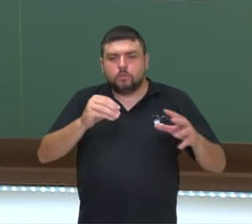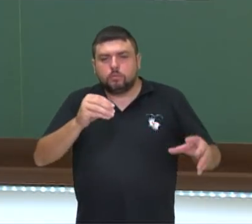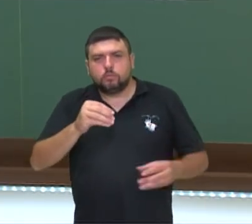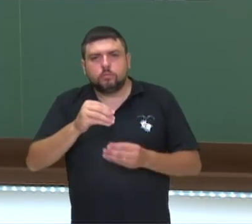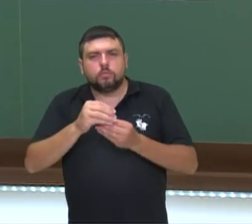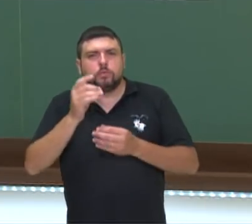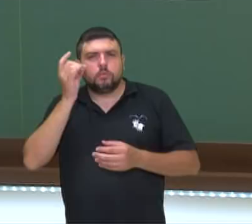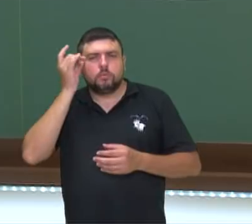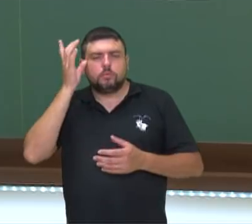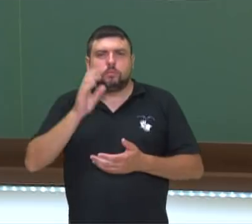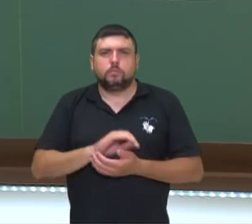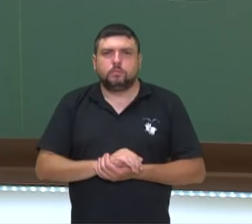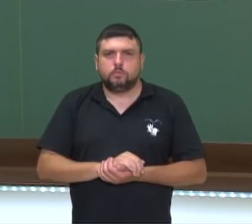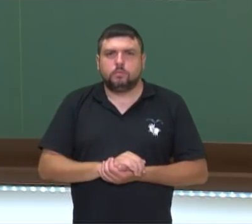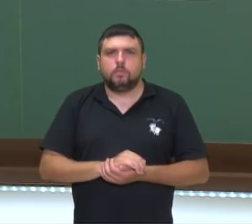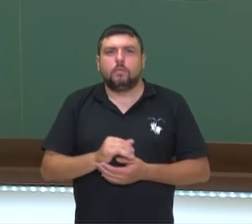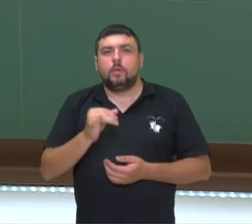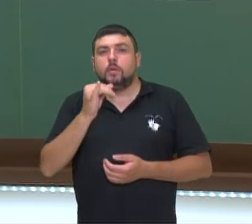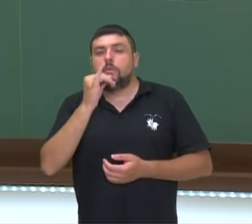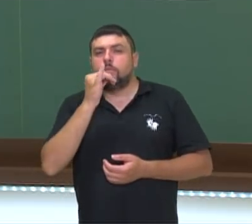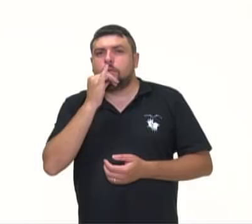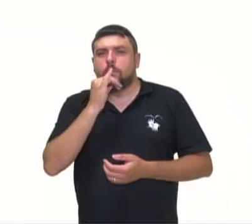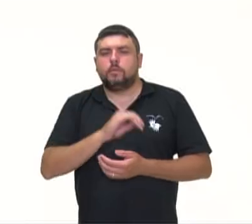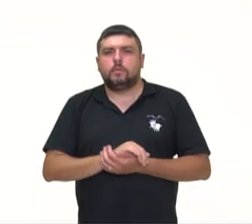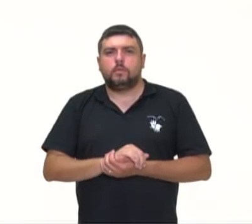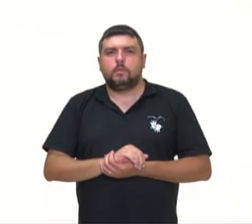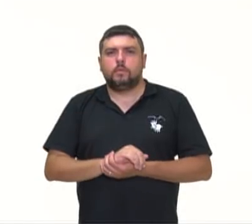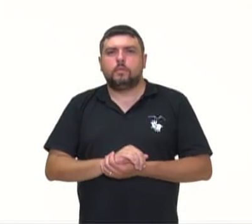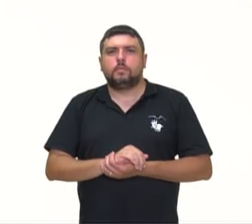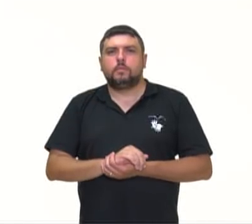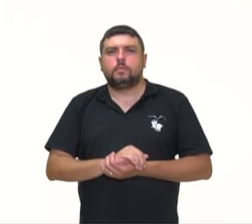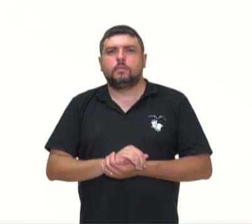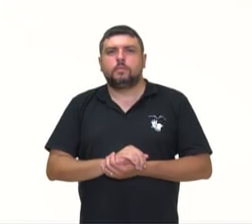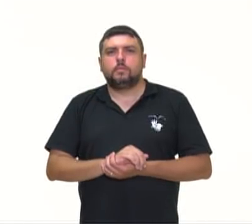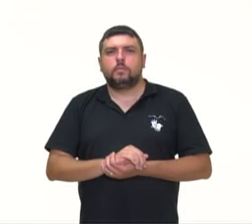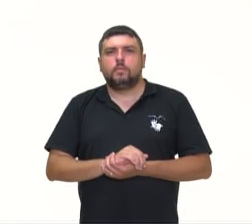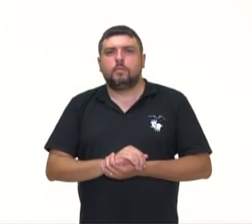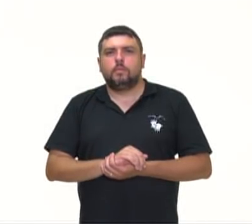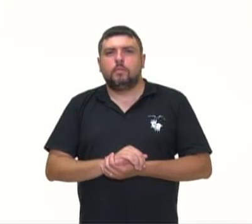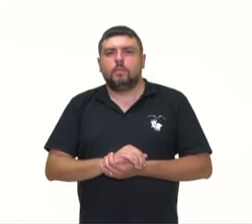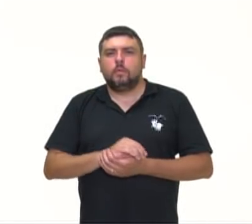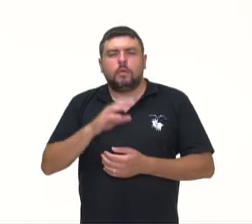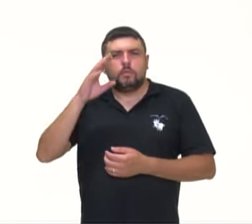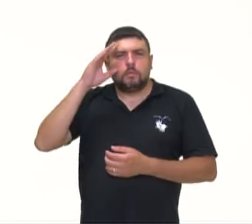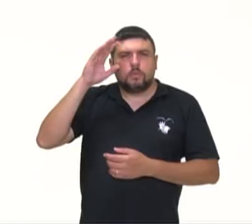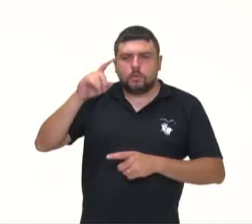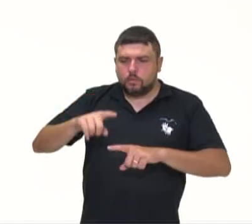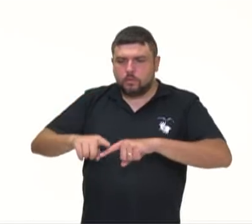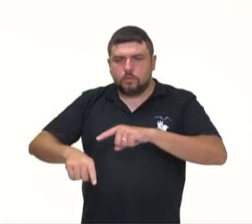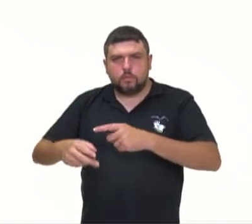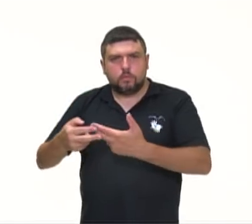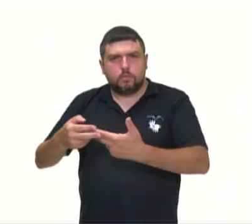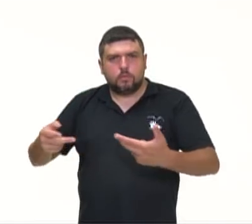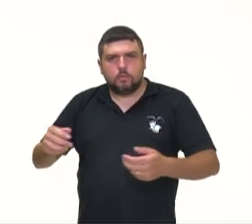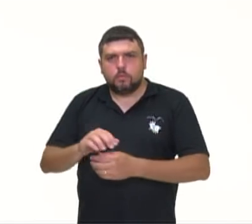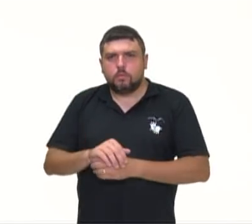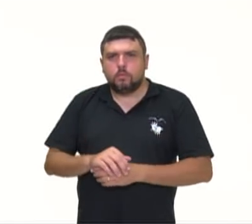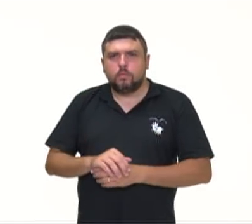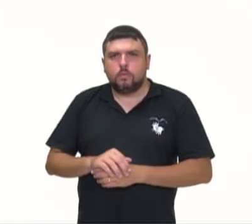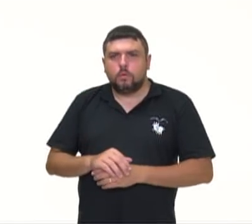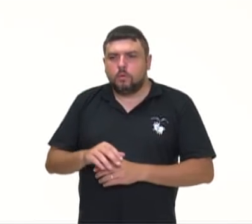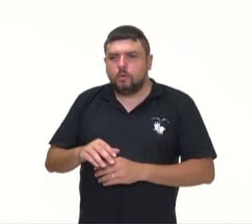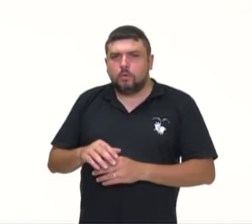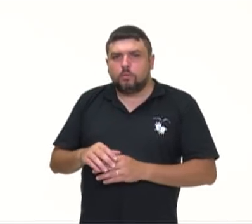cálculo. Então, por exemplo, utilizando esse fator, suponha que determinada mercadoria teve 2 aumentos sucessivos